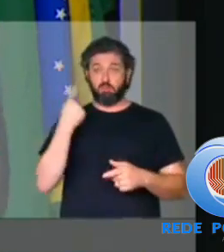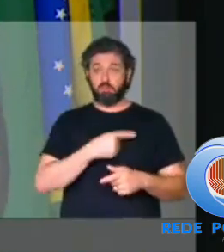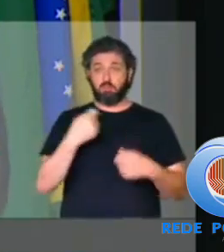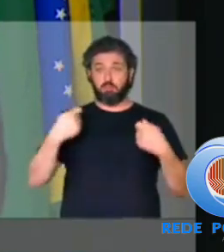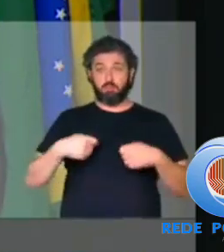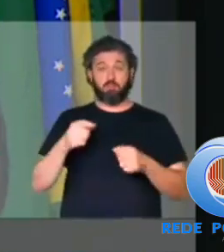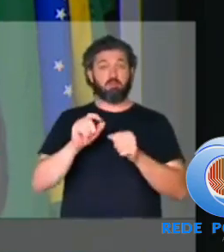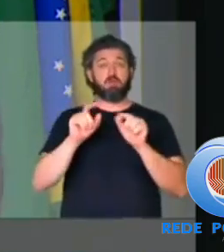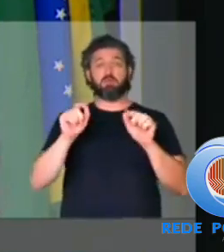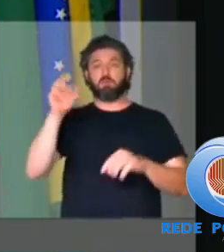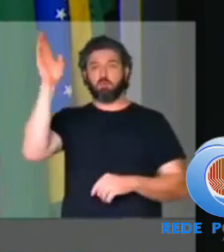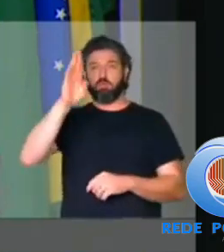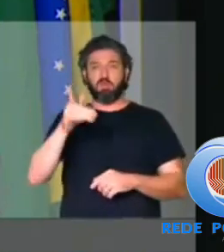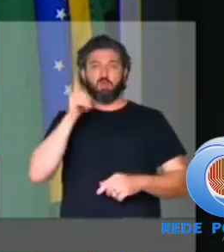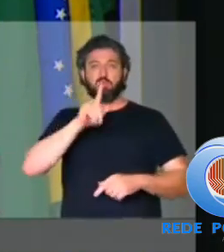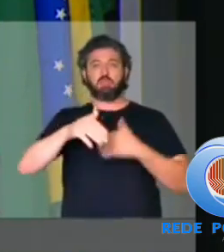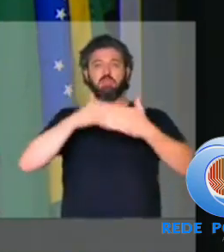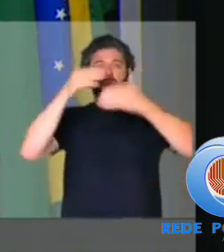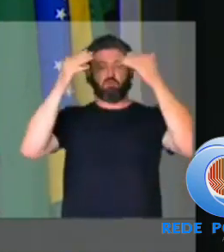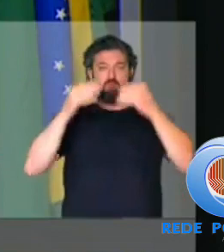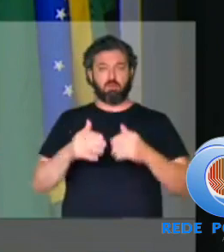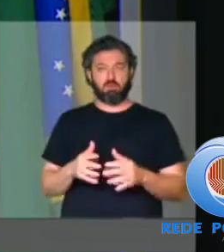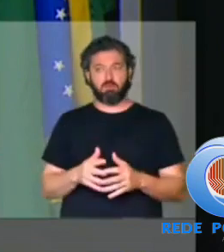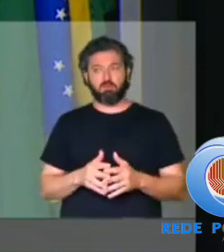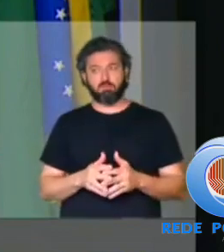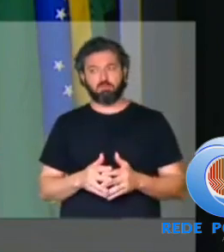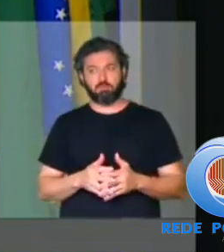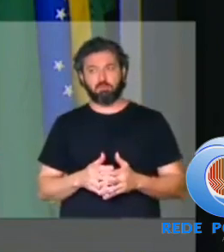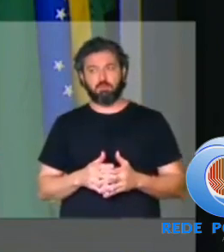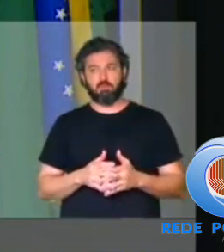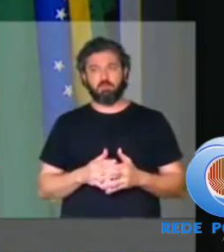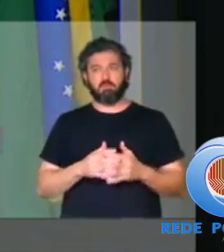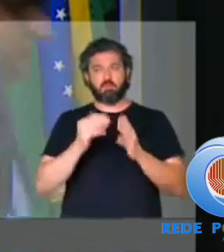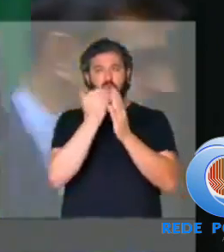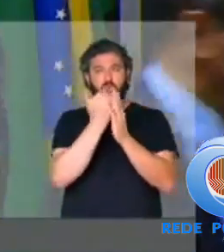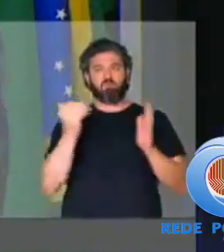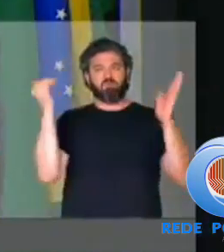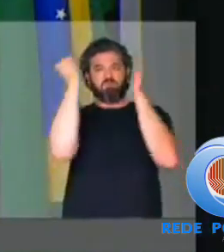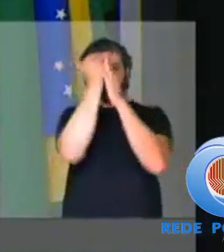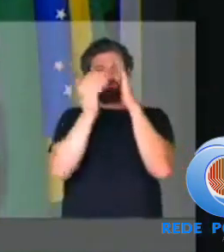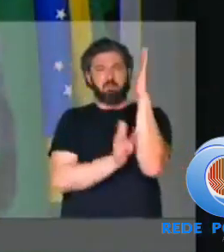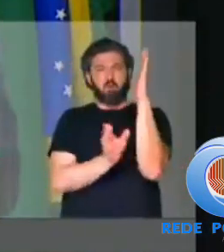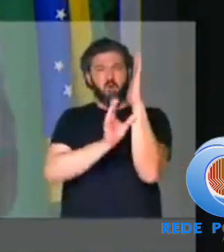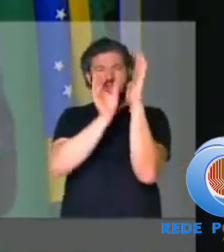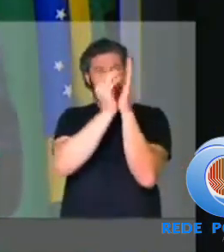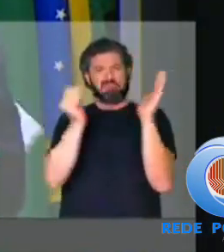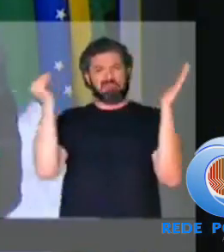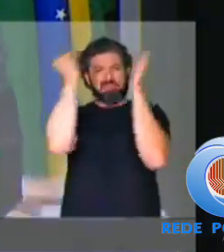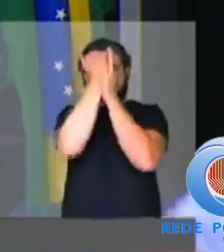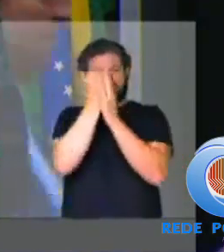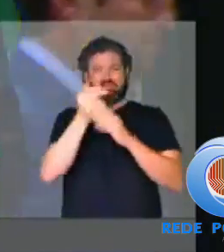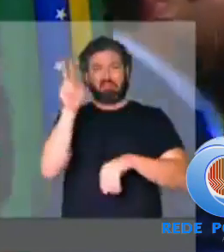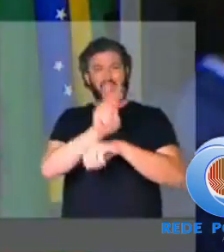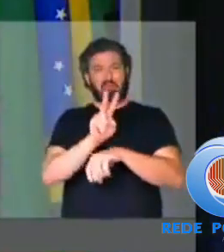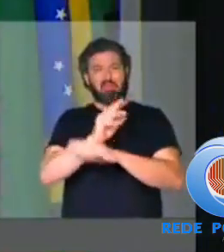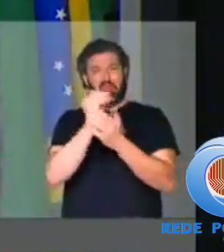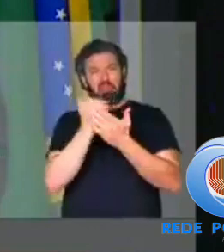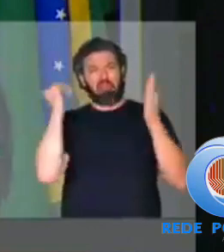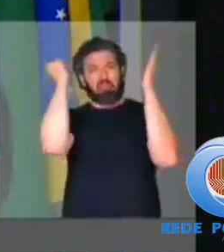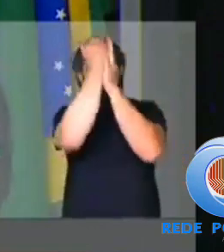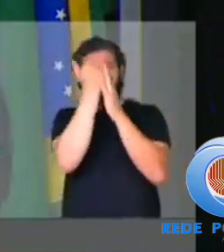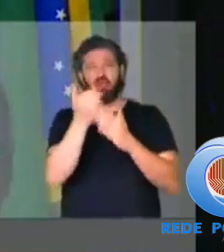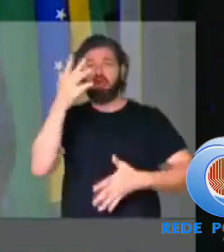precisamos fazer com que o Brasil volte a crescer. O excesso burocrático, o excesso